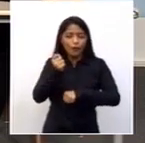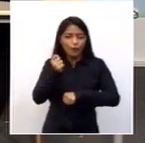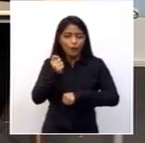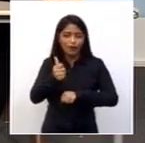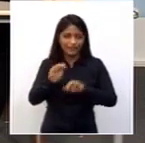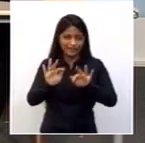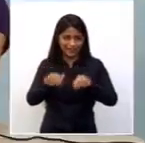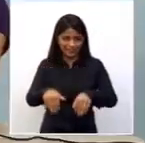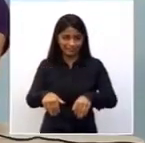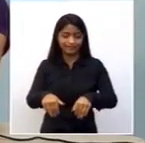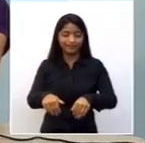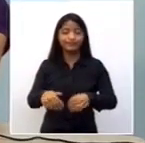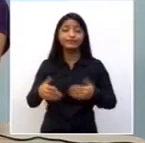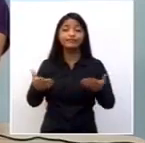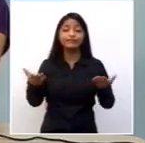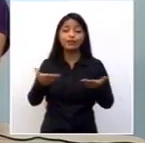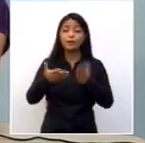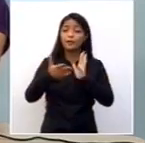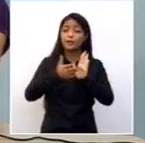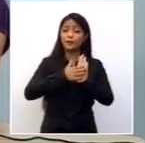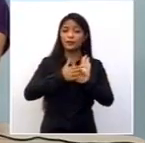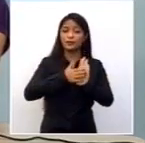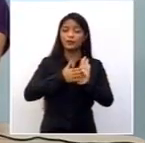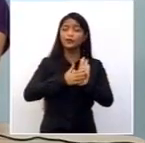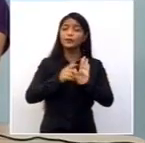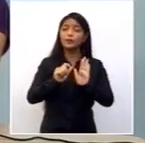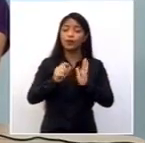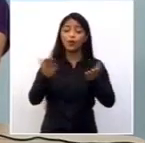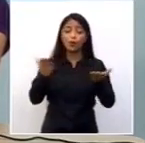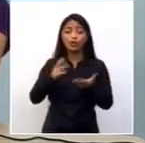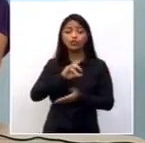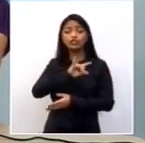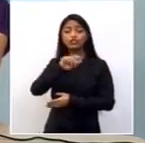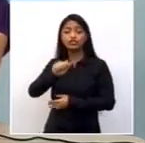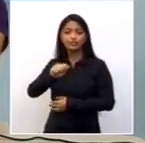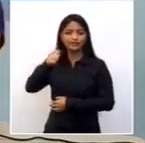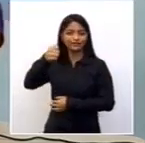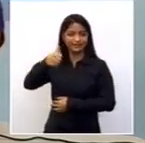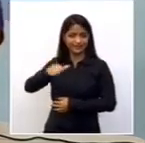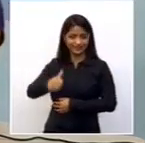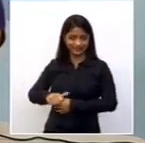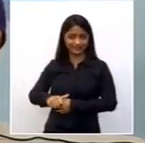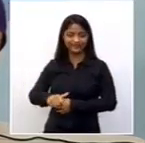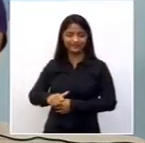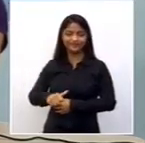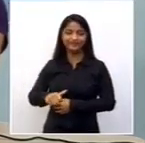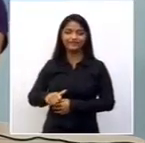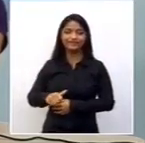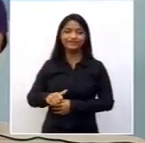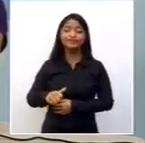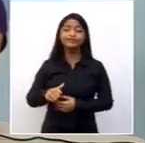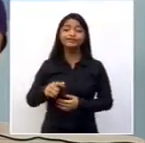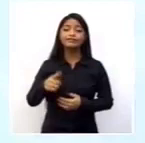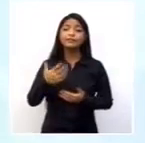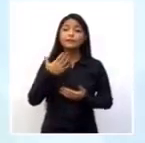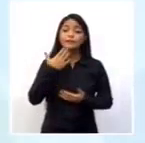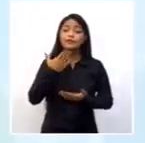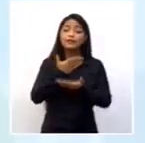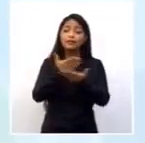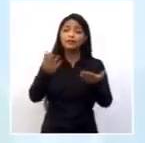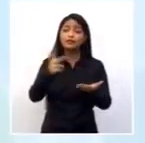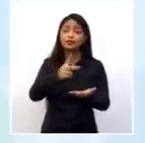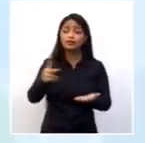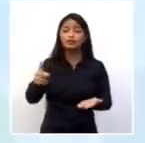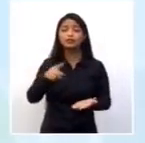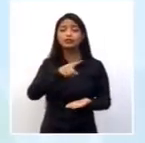que façamos uma avaliação do nosso dia. Nós pedimos a vocês, professores, que compartilhem suas